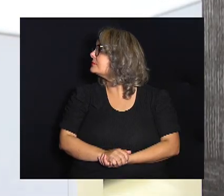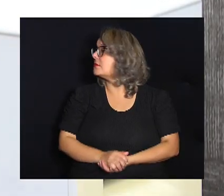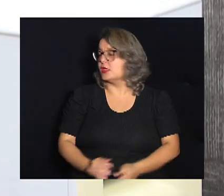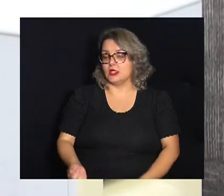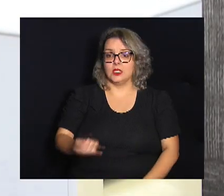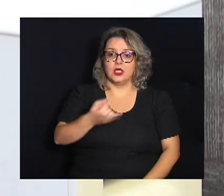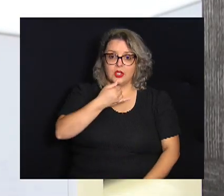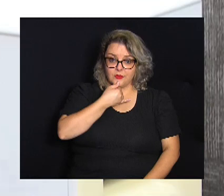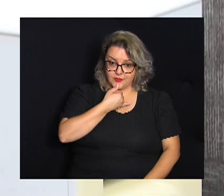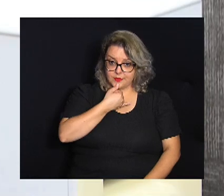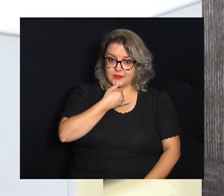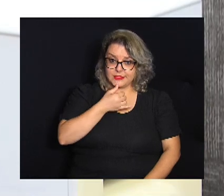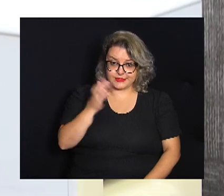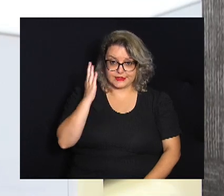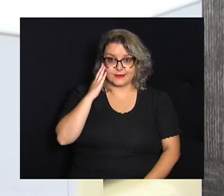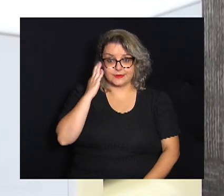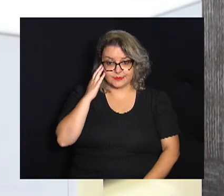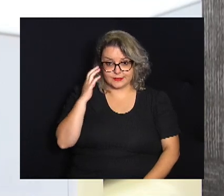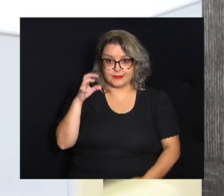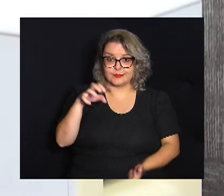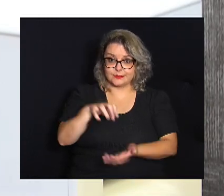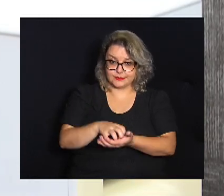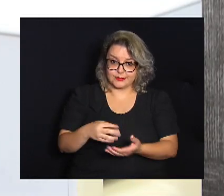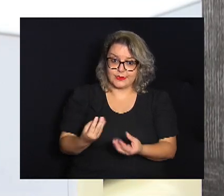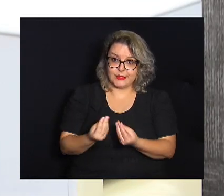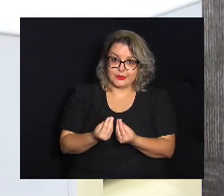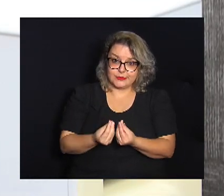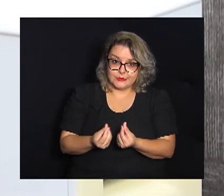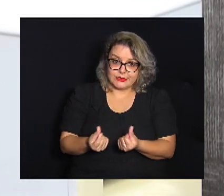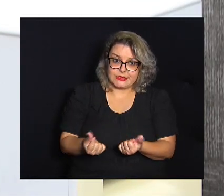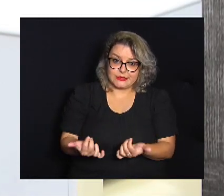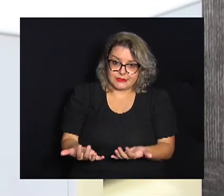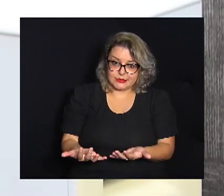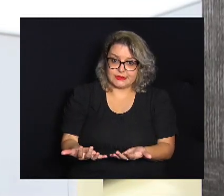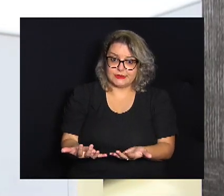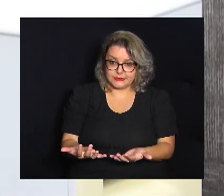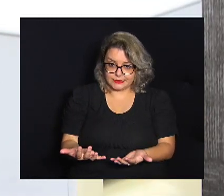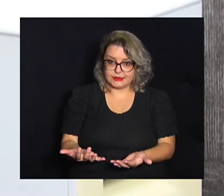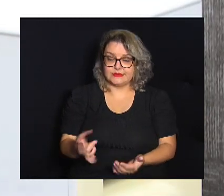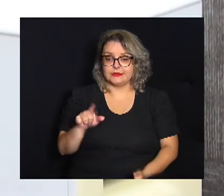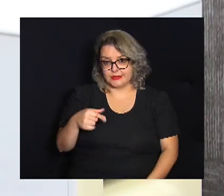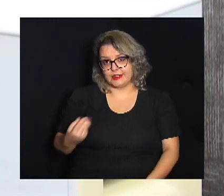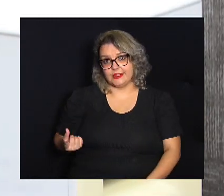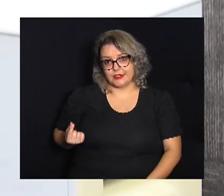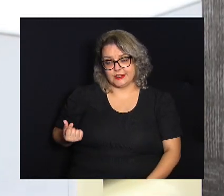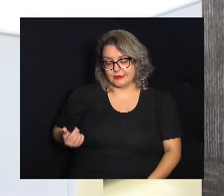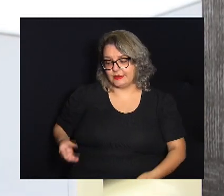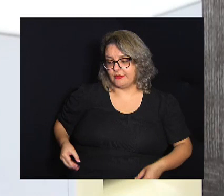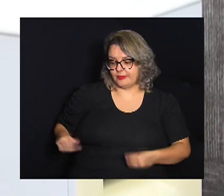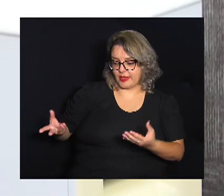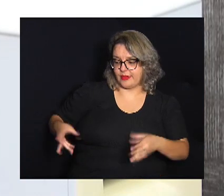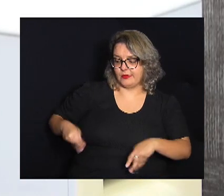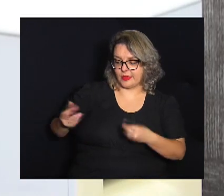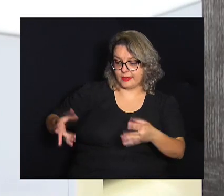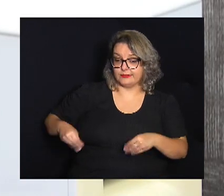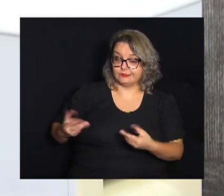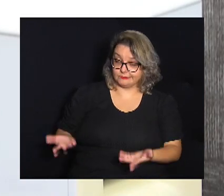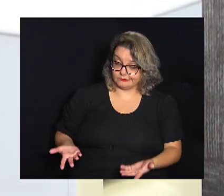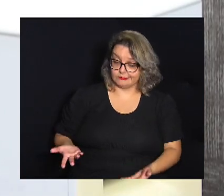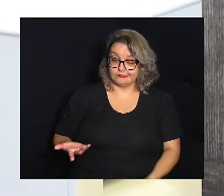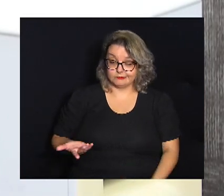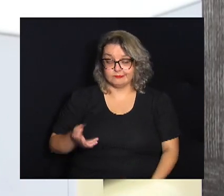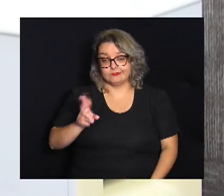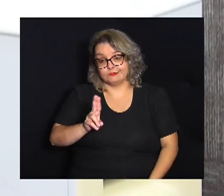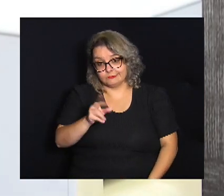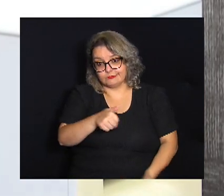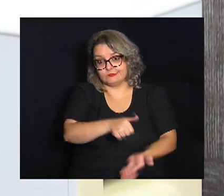Infelizmente, nós sabemos que o órgão mais sensível do ser humano é o bolso, né? Então a gente apela para a multa por conta disso. A